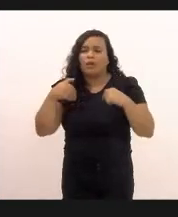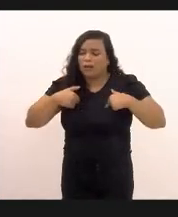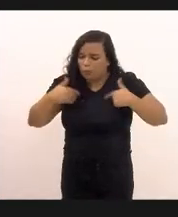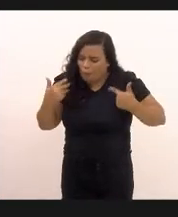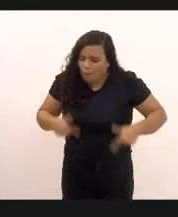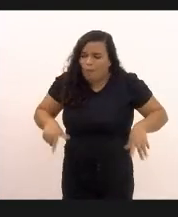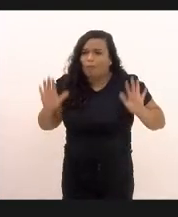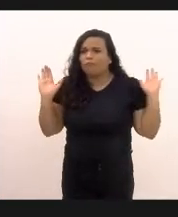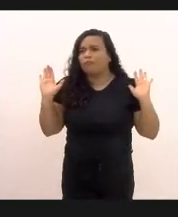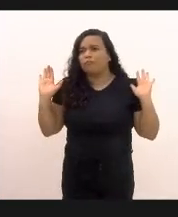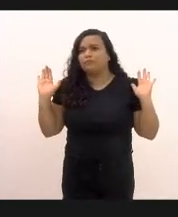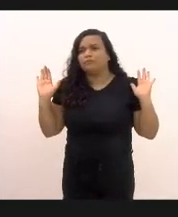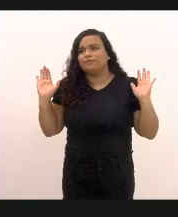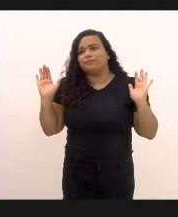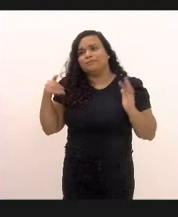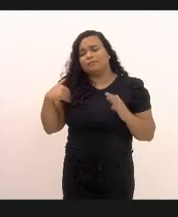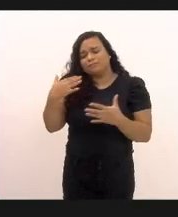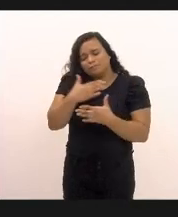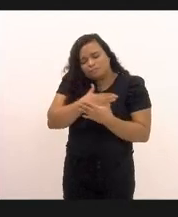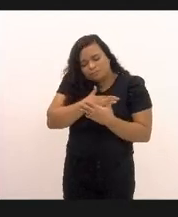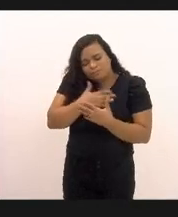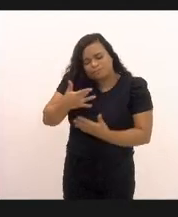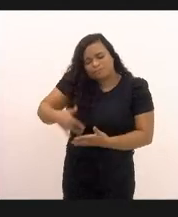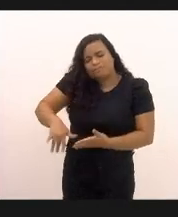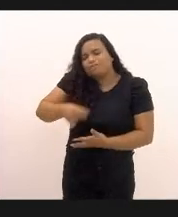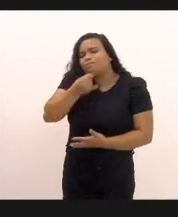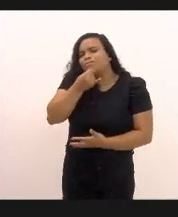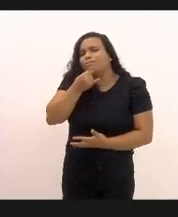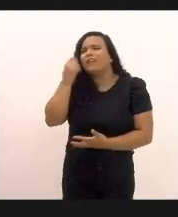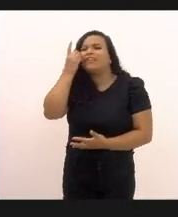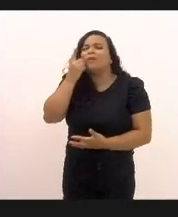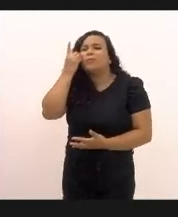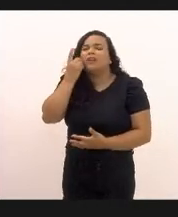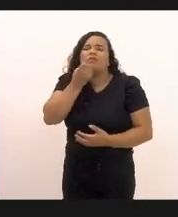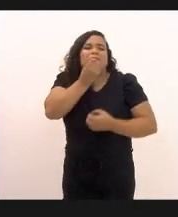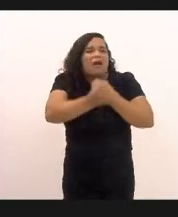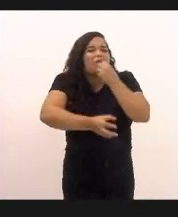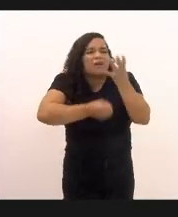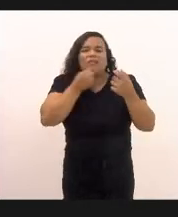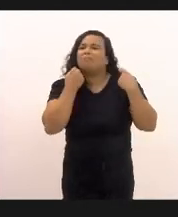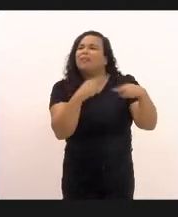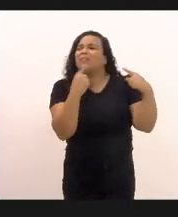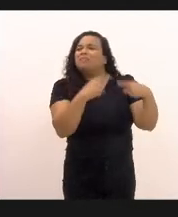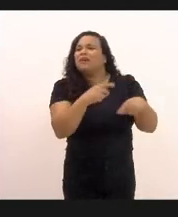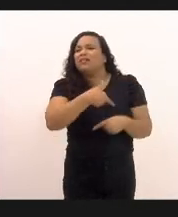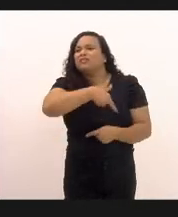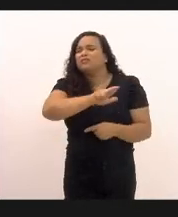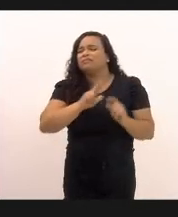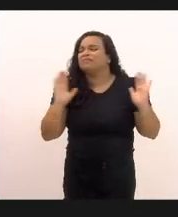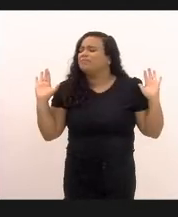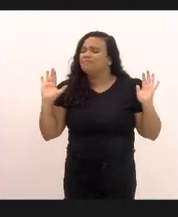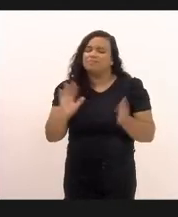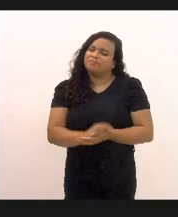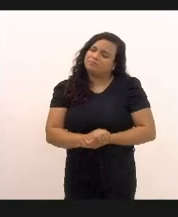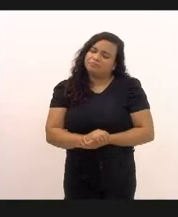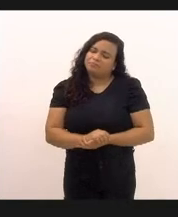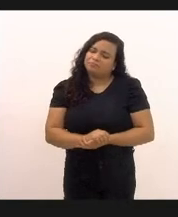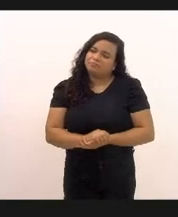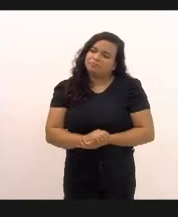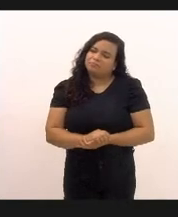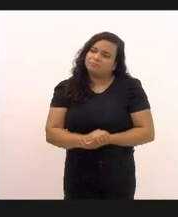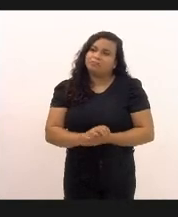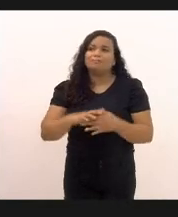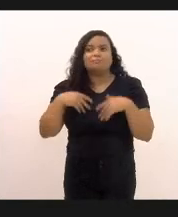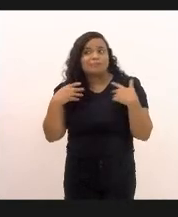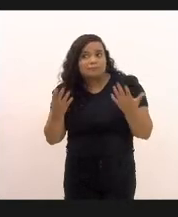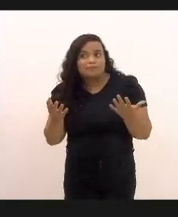Eu fico, lamento quando tem deputados que fazem esse tipo de coisa. De todo